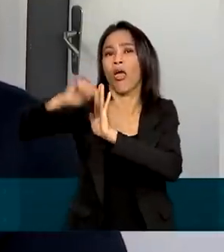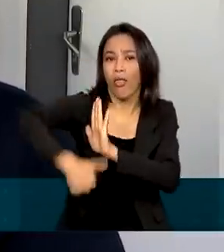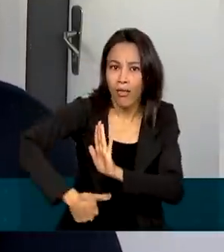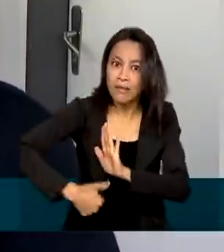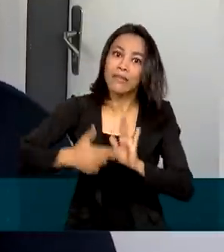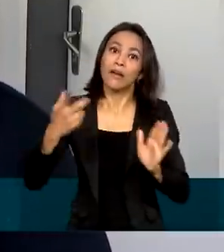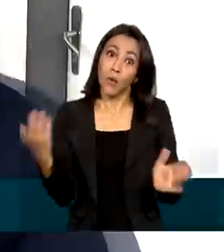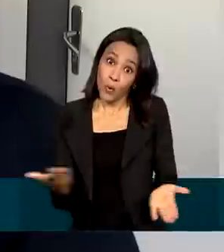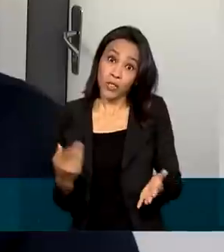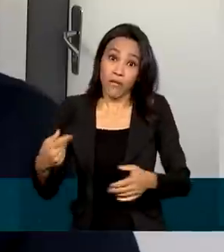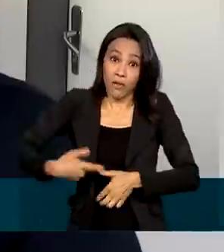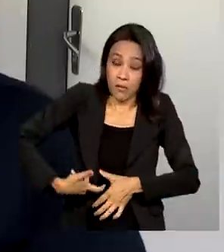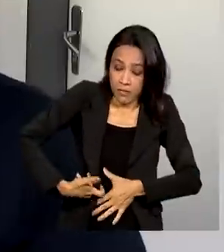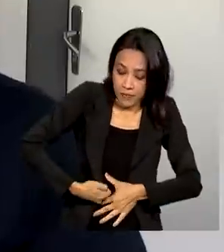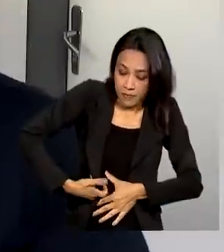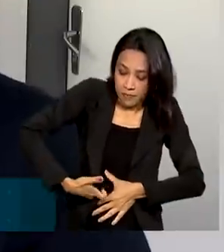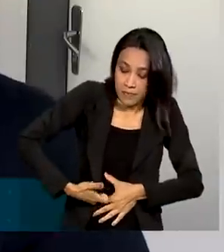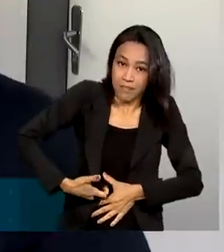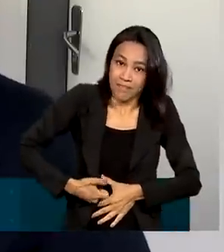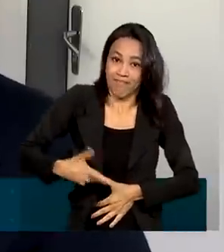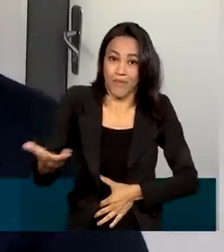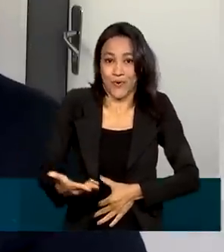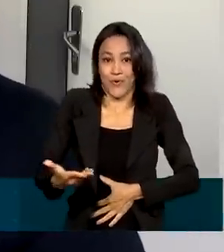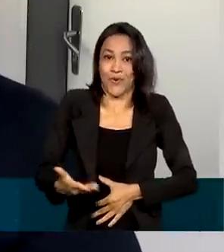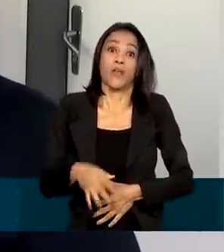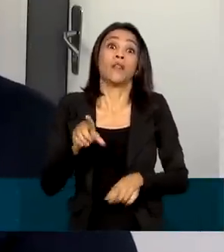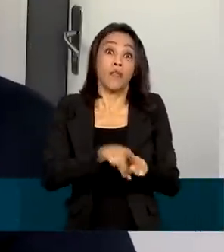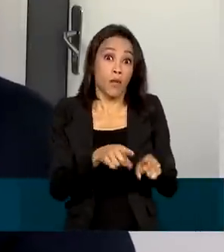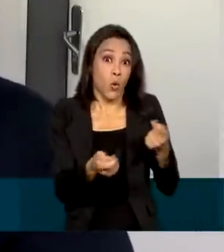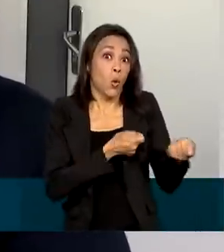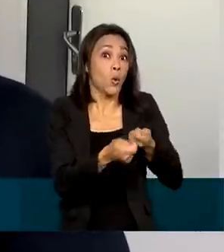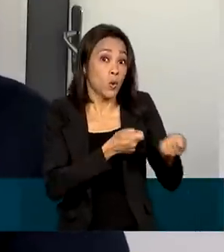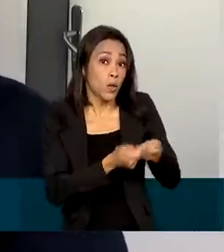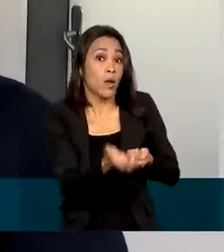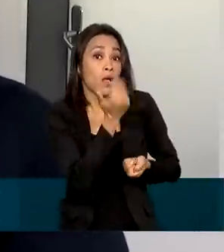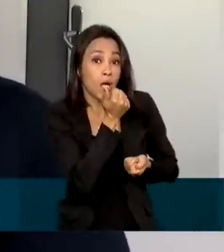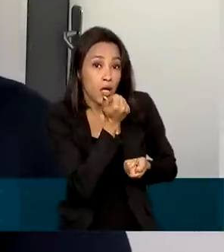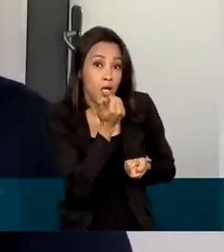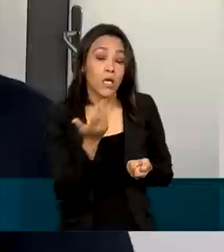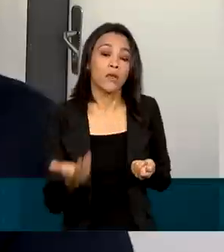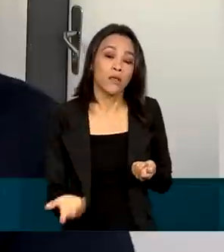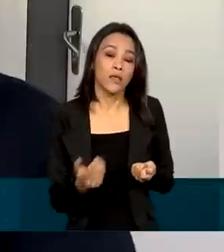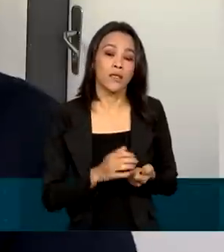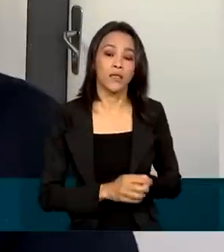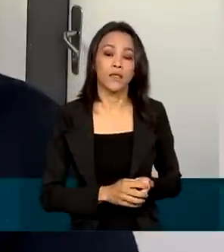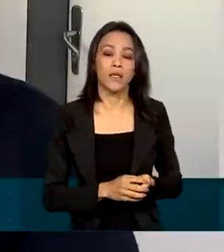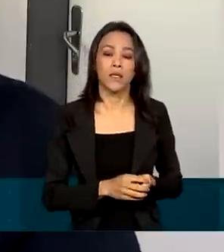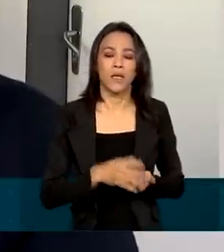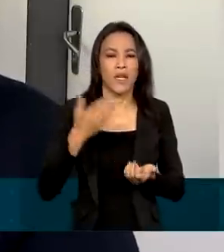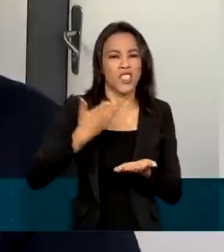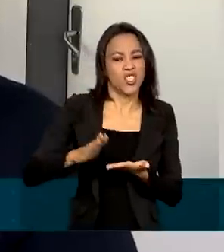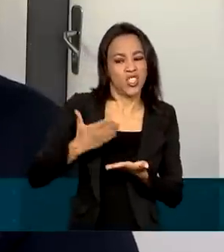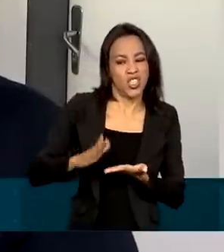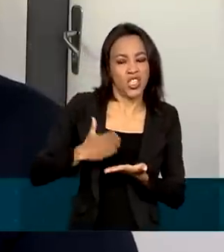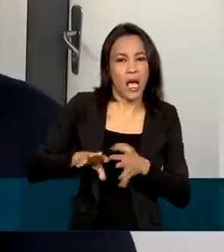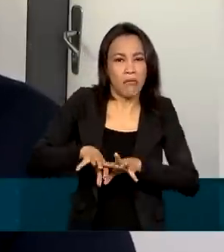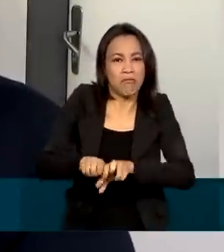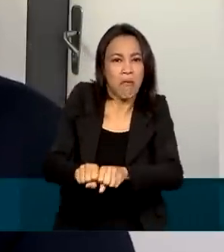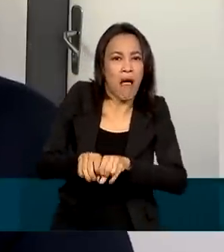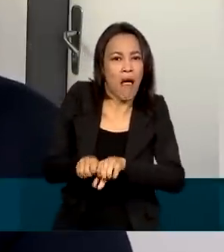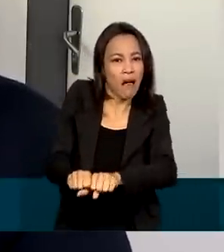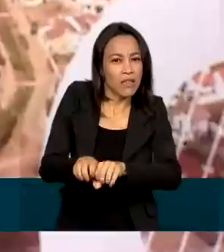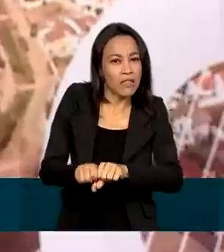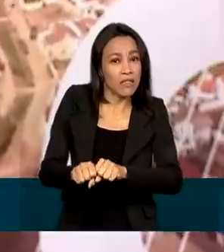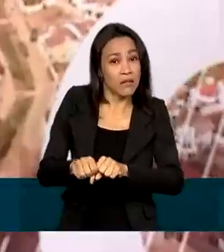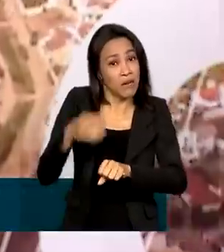até tomando insulina hoje. A comida também sempre, controlo também, né? Não comer muita massa, né, para não